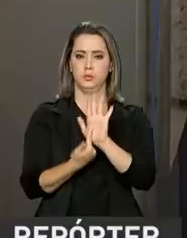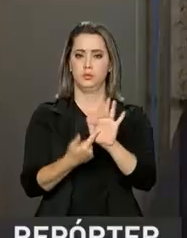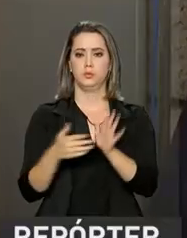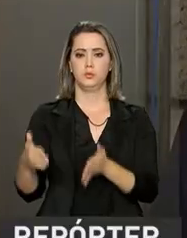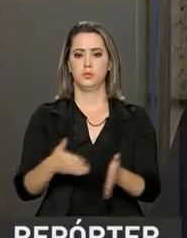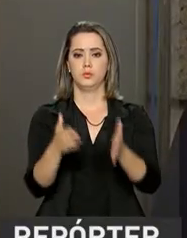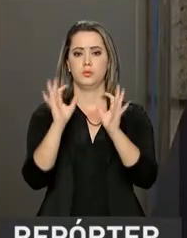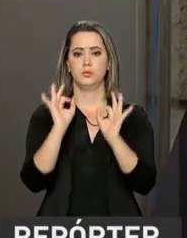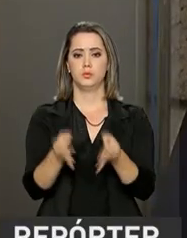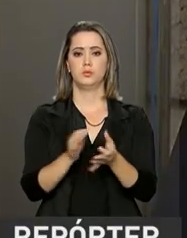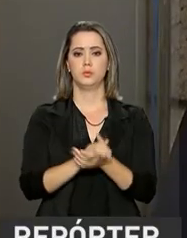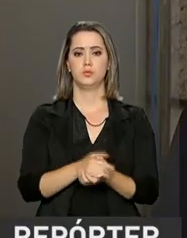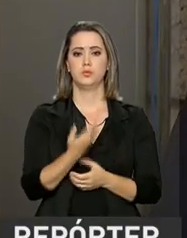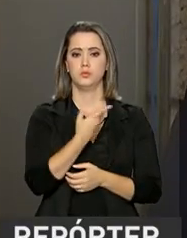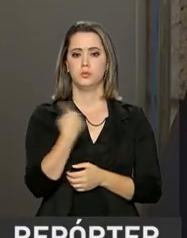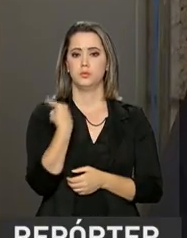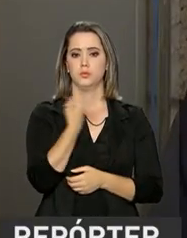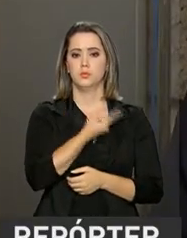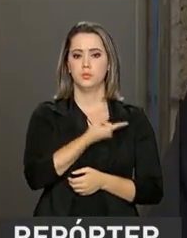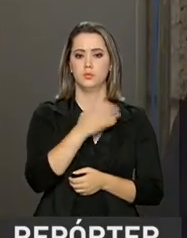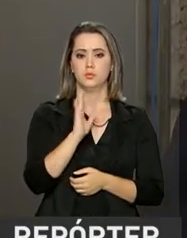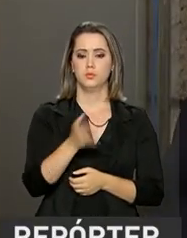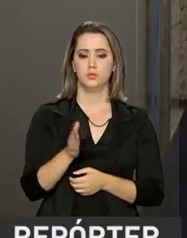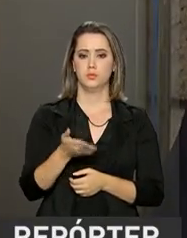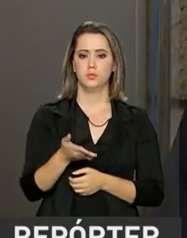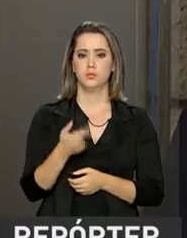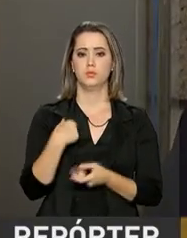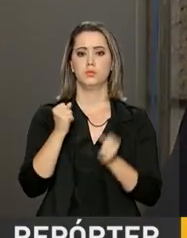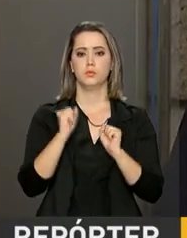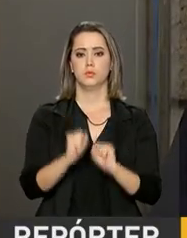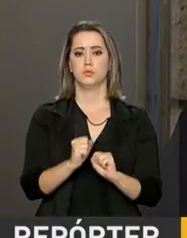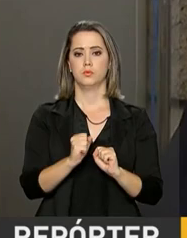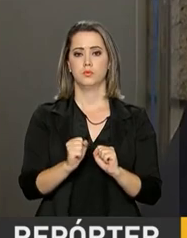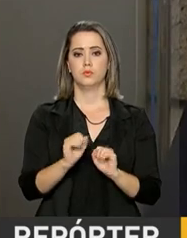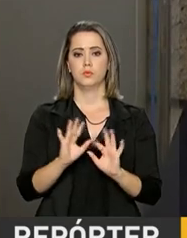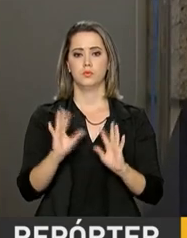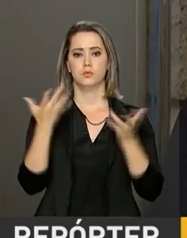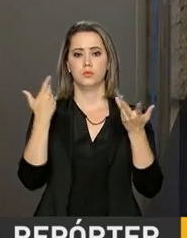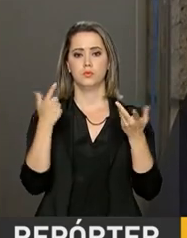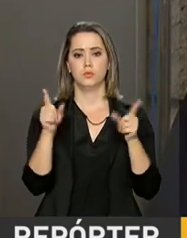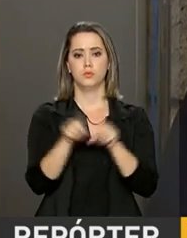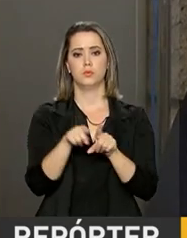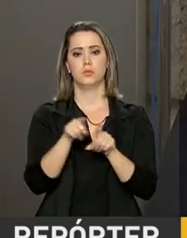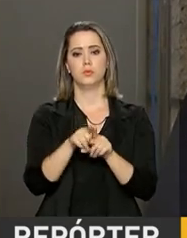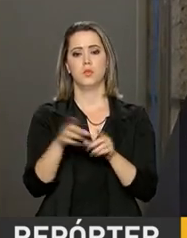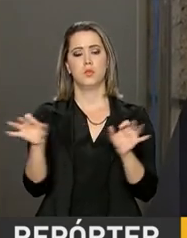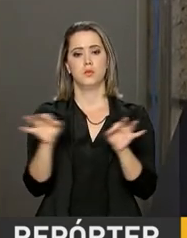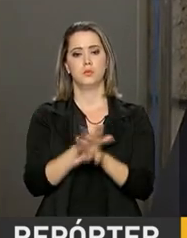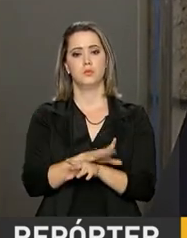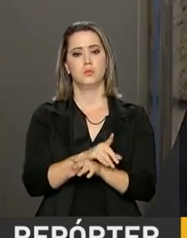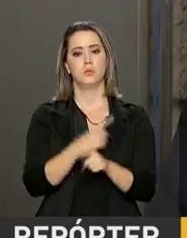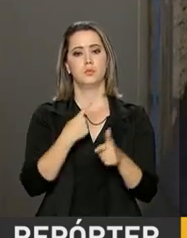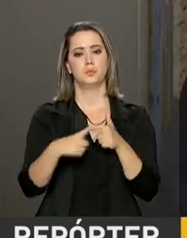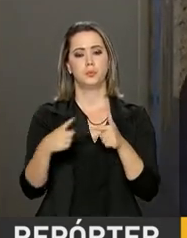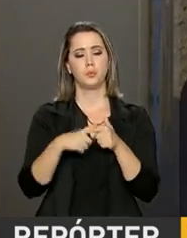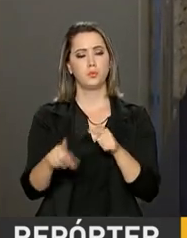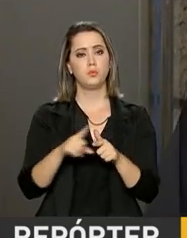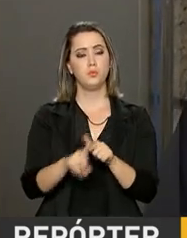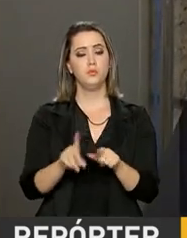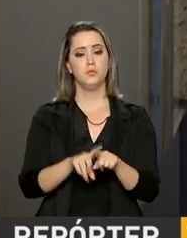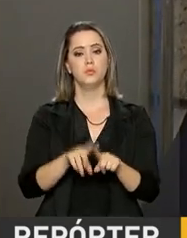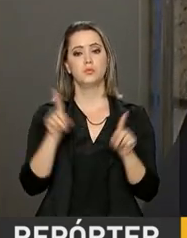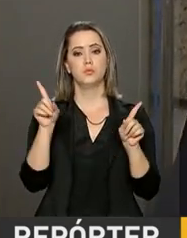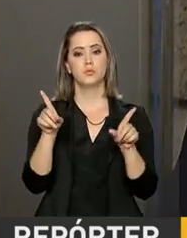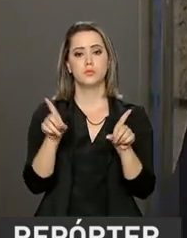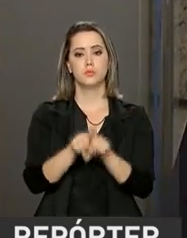certa mostra que nós eh eh Podemos comemorar o fim da recessão eh ainda não é